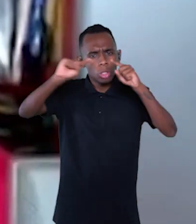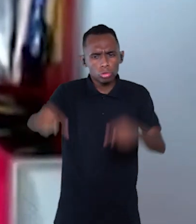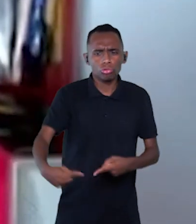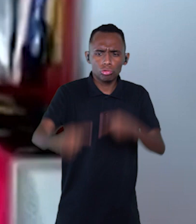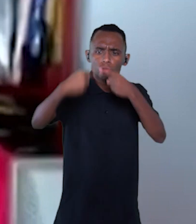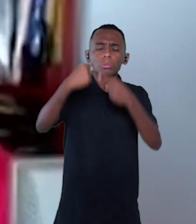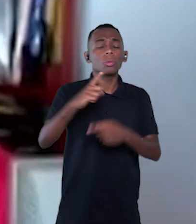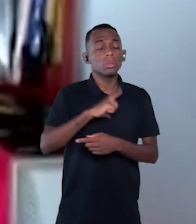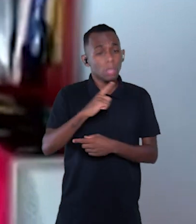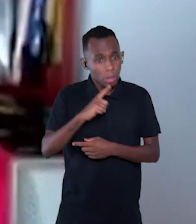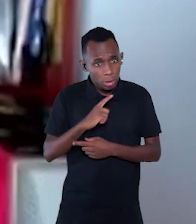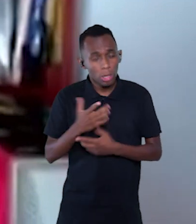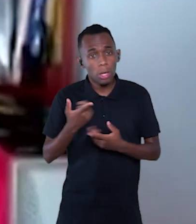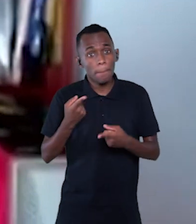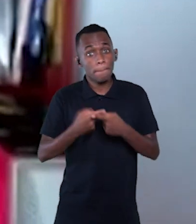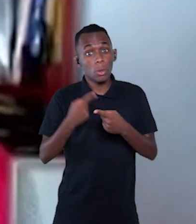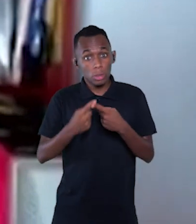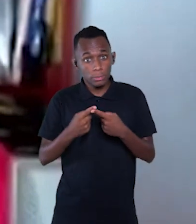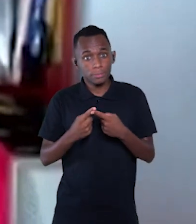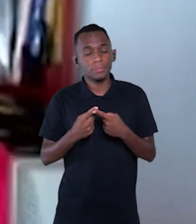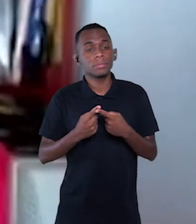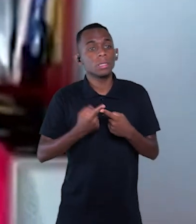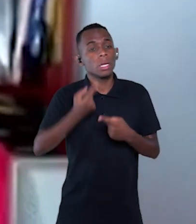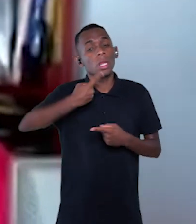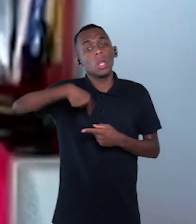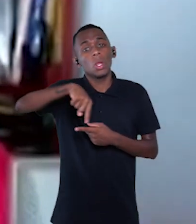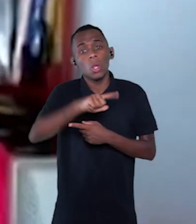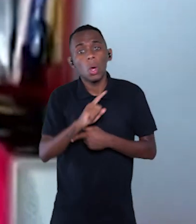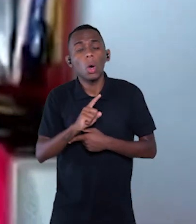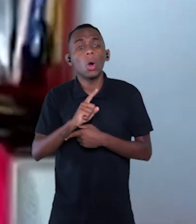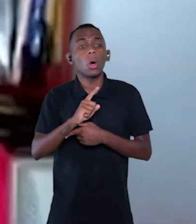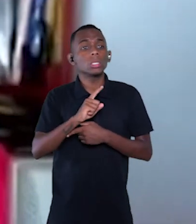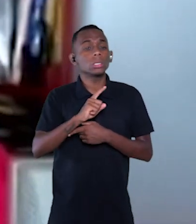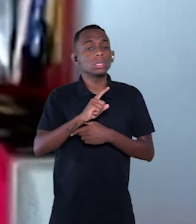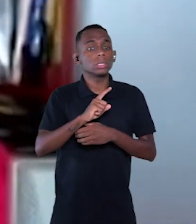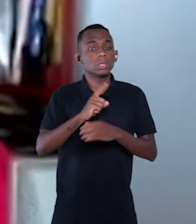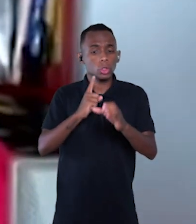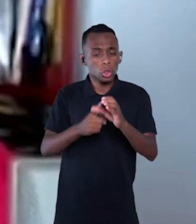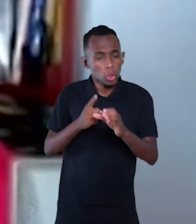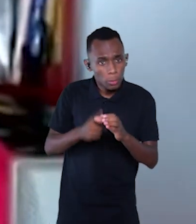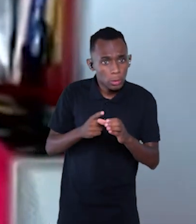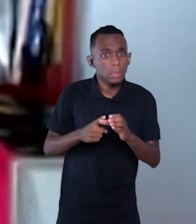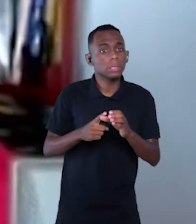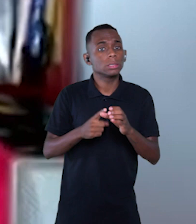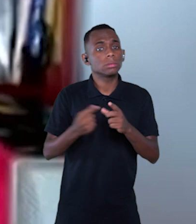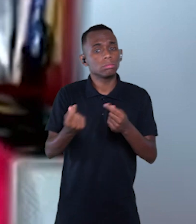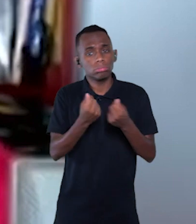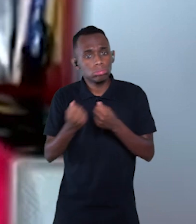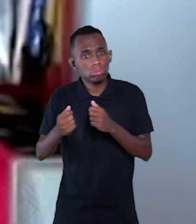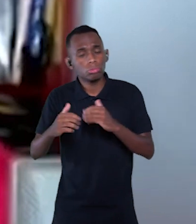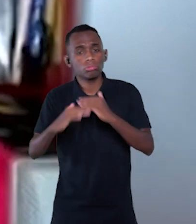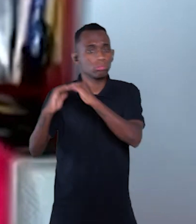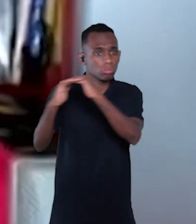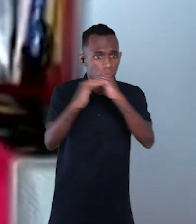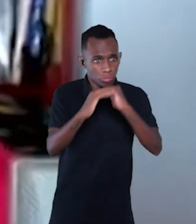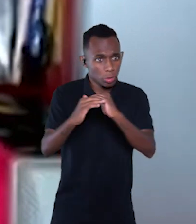nessa disputa, justamente porque a gente, como comunista, né, uma mulher comunista que eu sou,